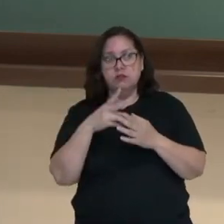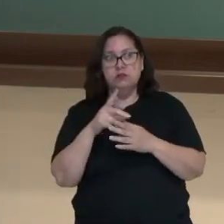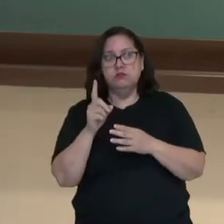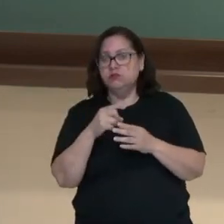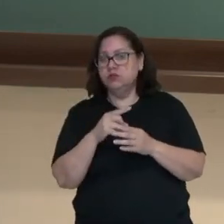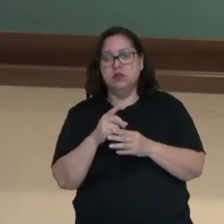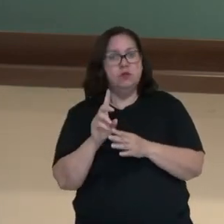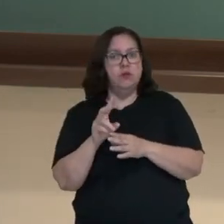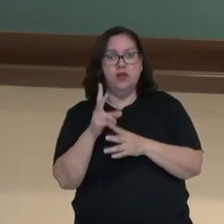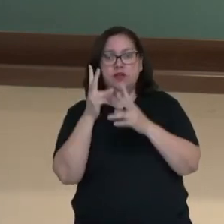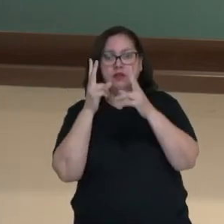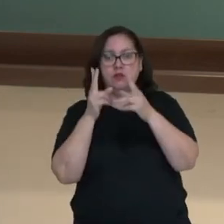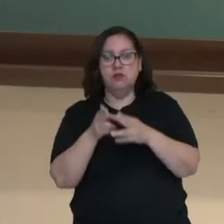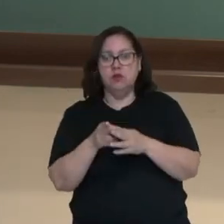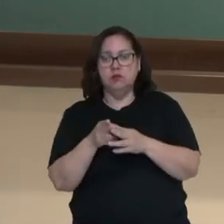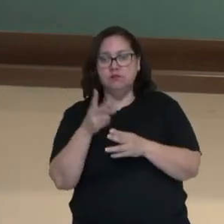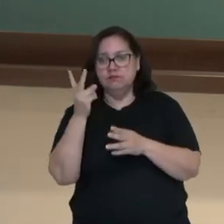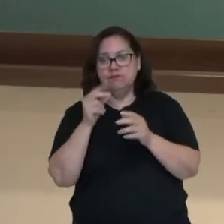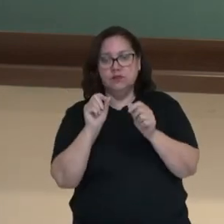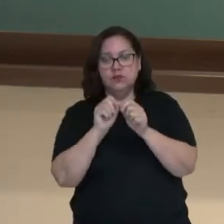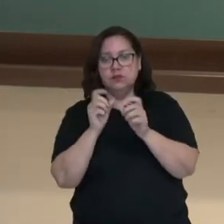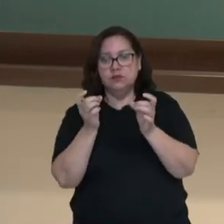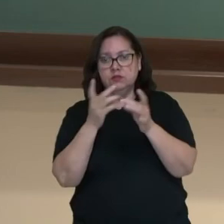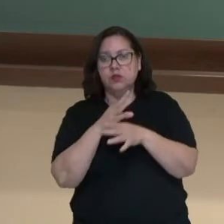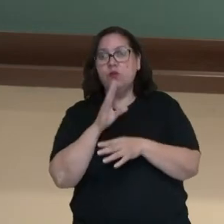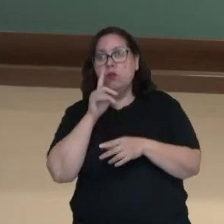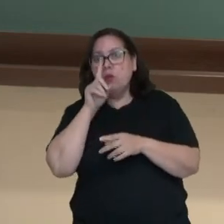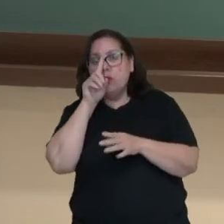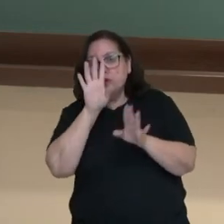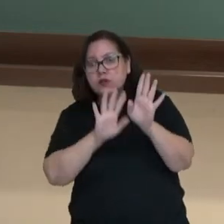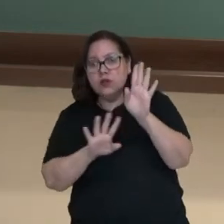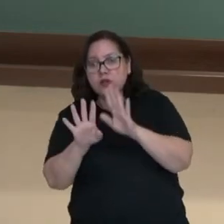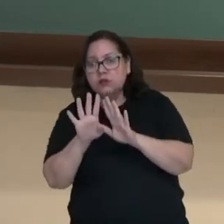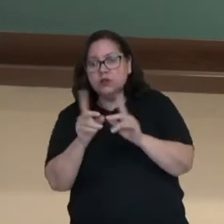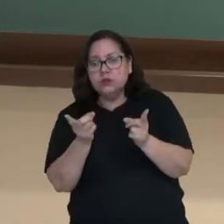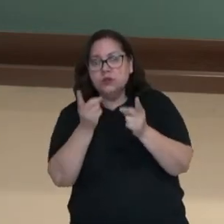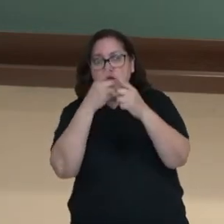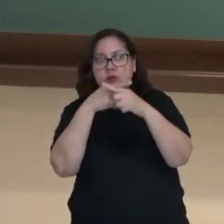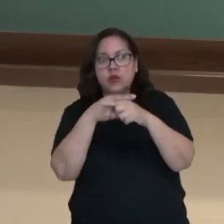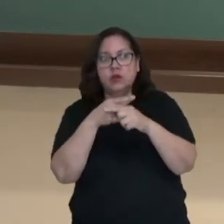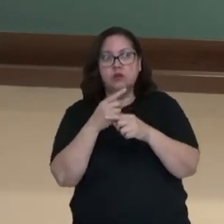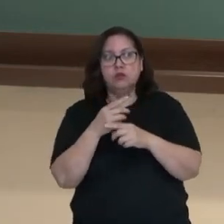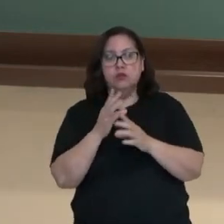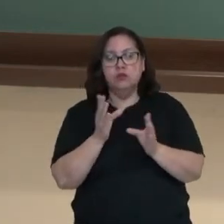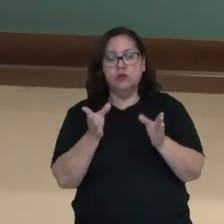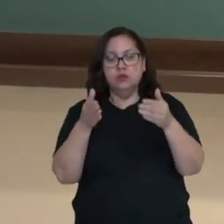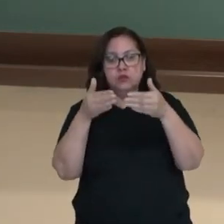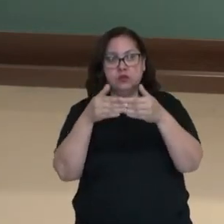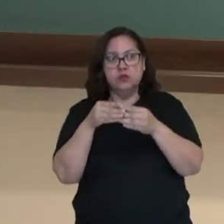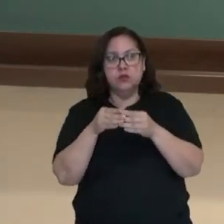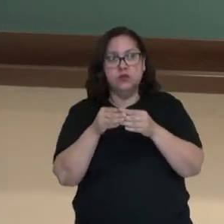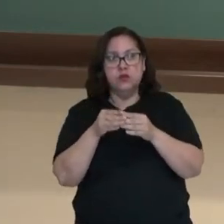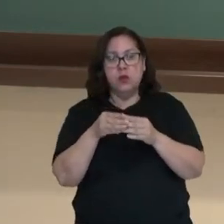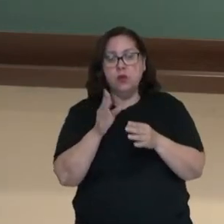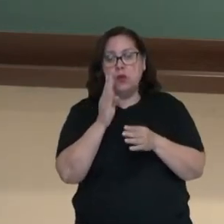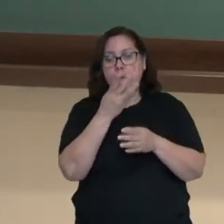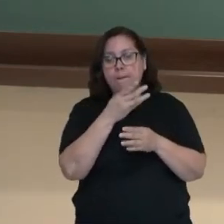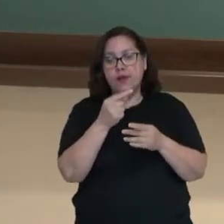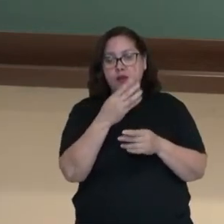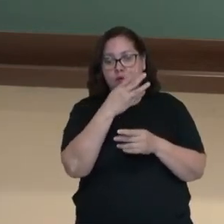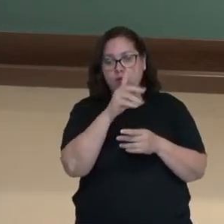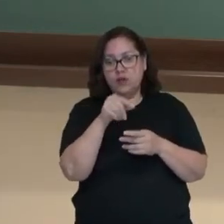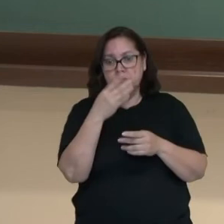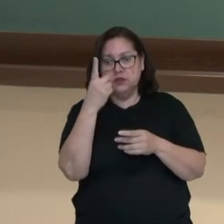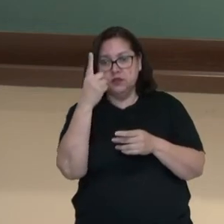não satisfazem as duas equações. Então, cuidado para não inverter isso. Concluímos que o par ordenado 4